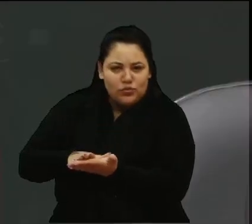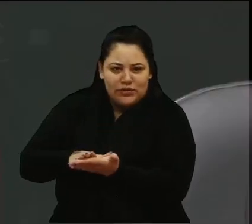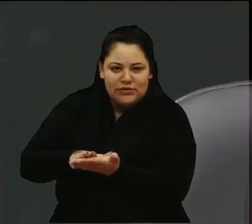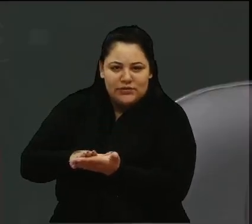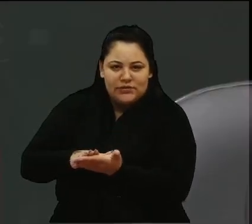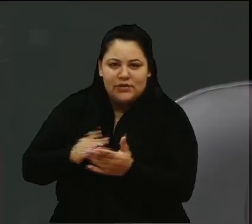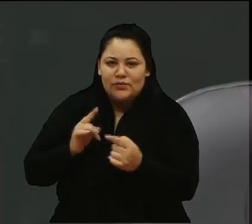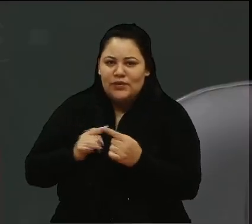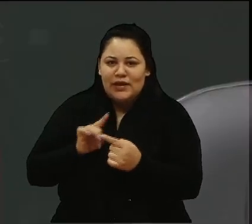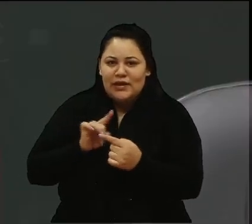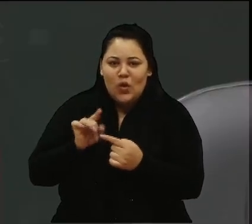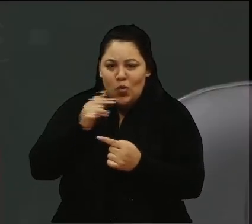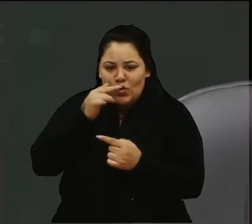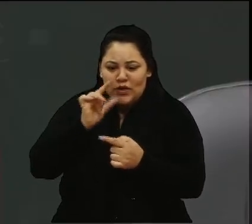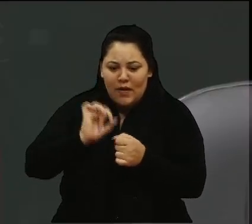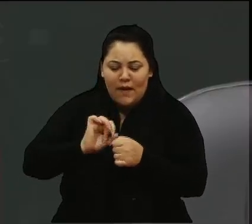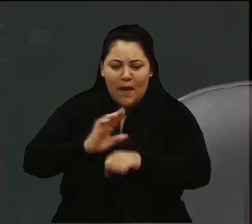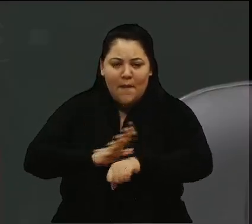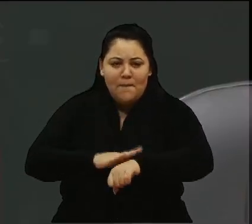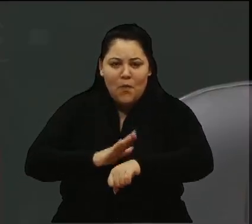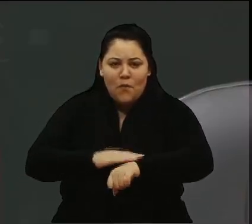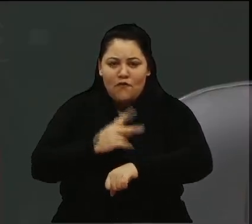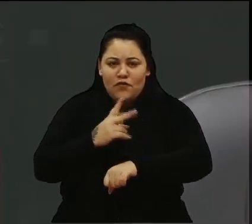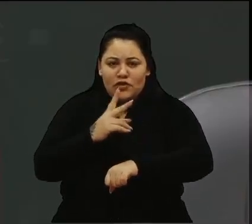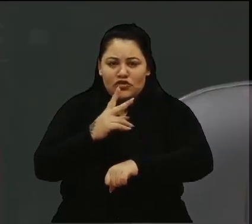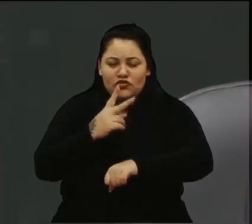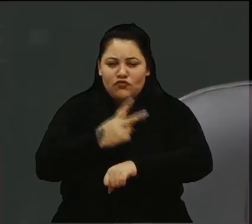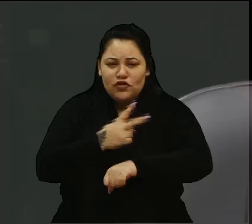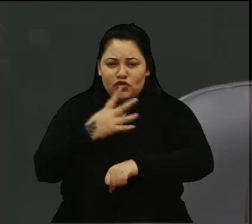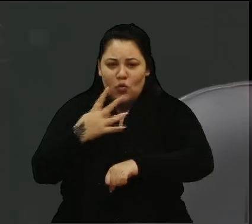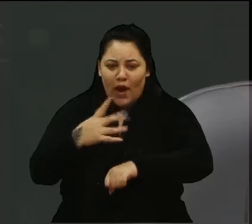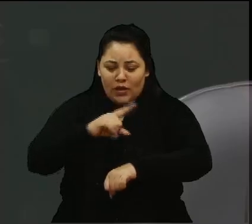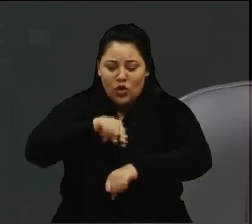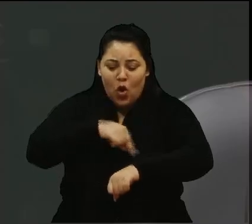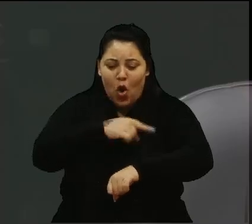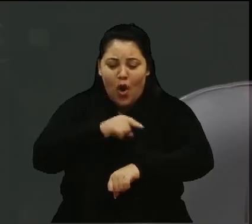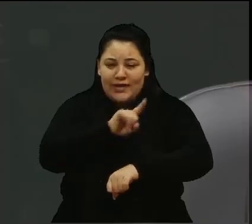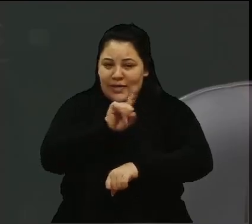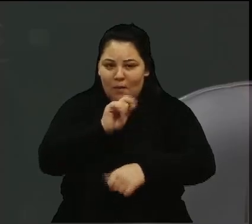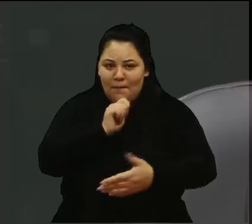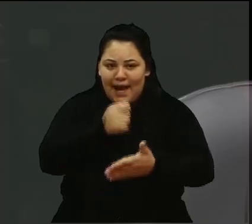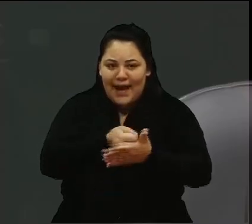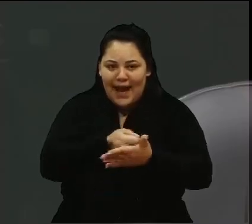a regularização no prazo de 24 horas, uma multa de R$